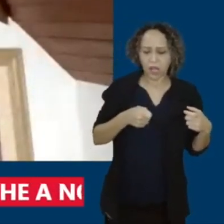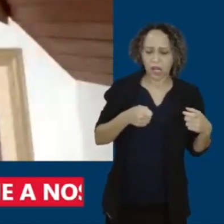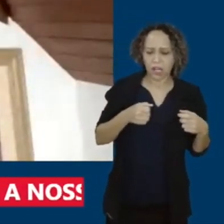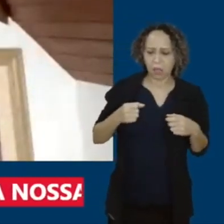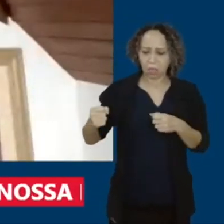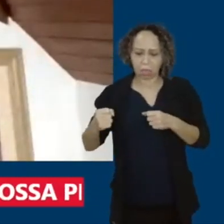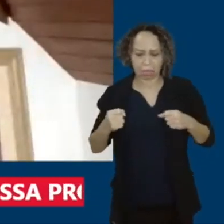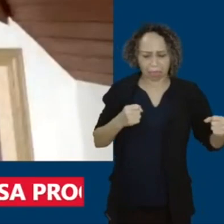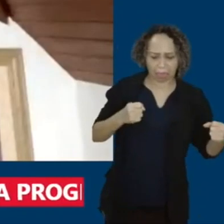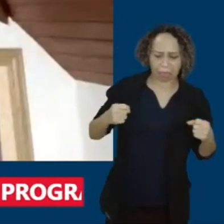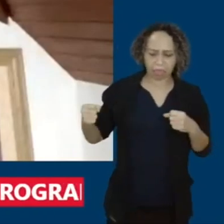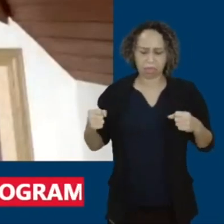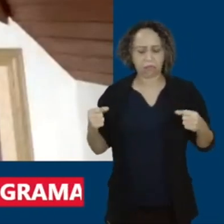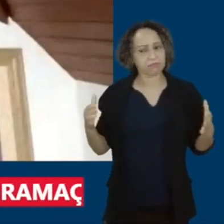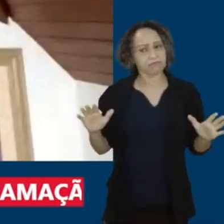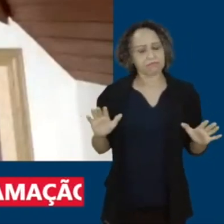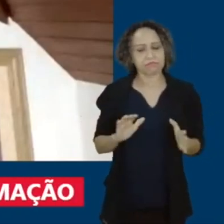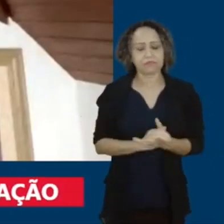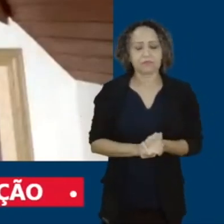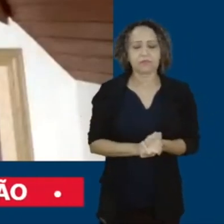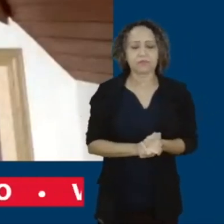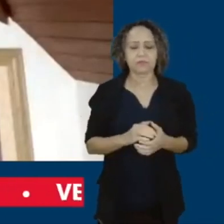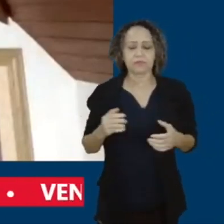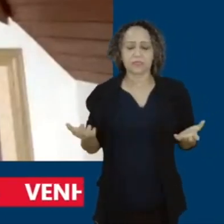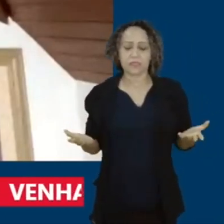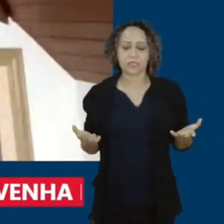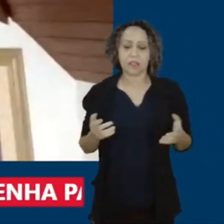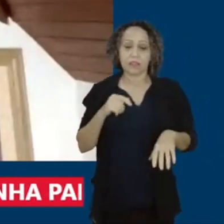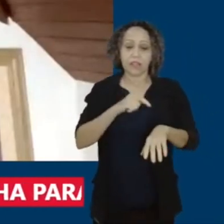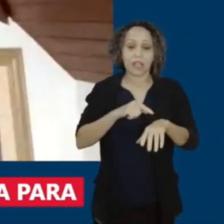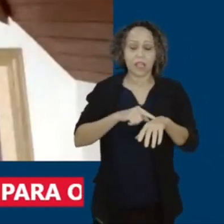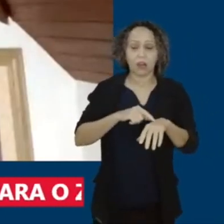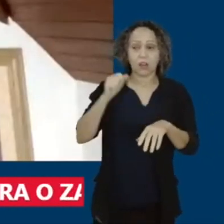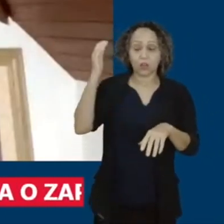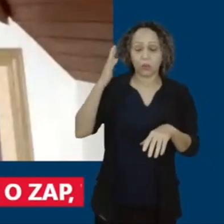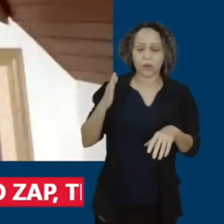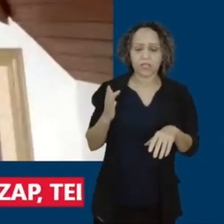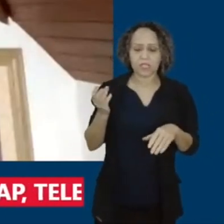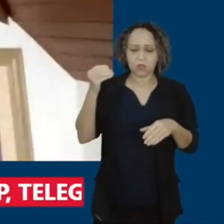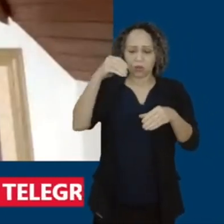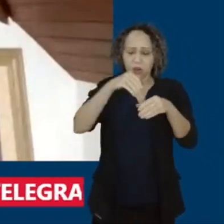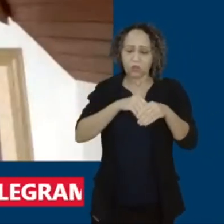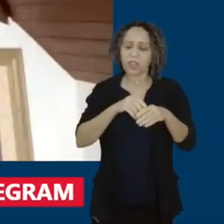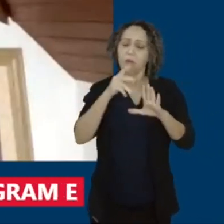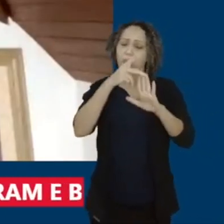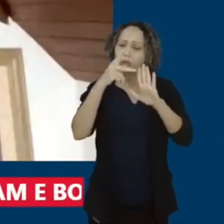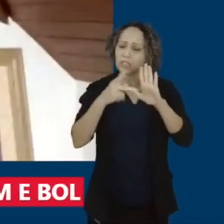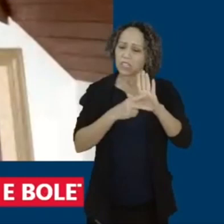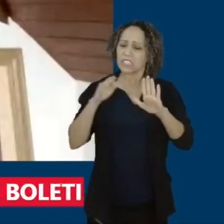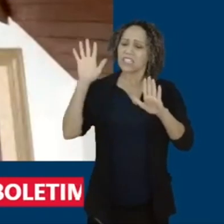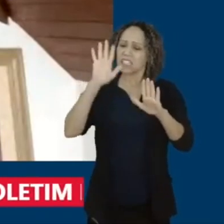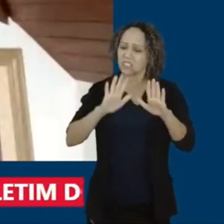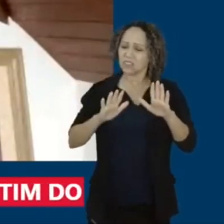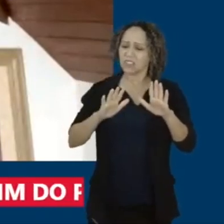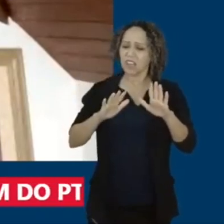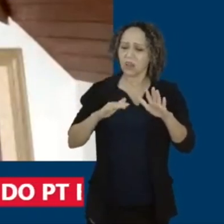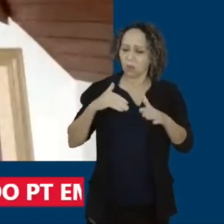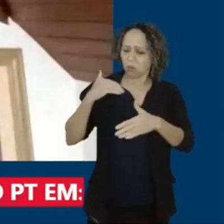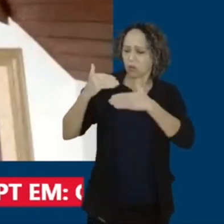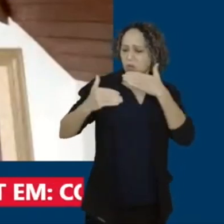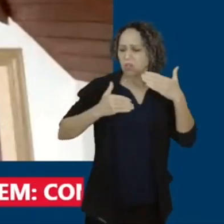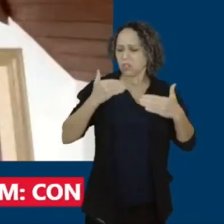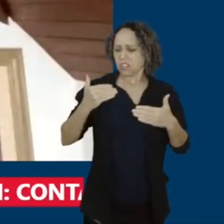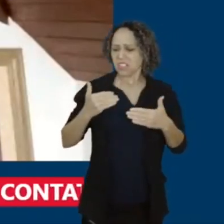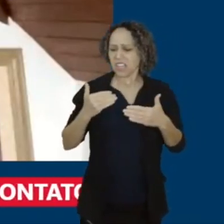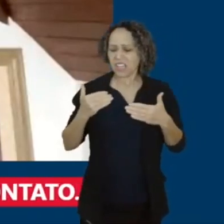no momento do Brasil colocar o seu projeto nacional, o seu processo civilizatório ter continuidade e acabar com